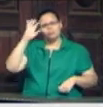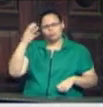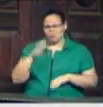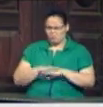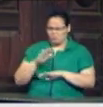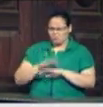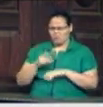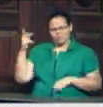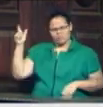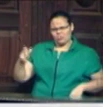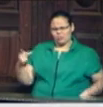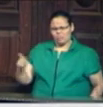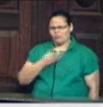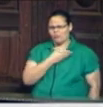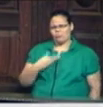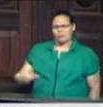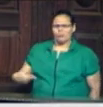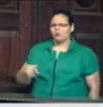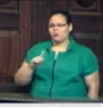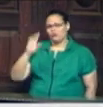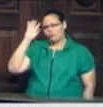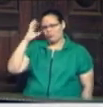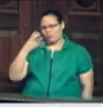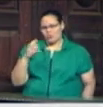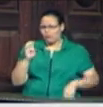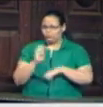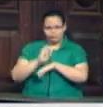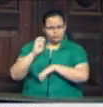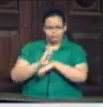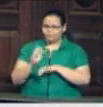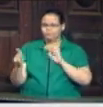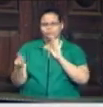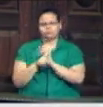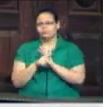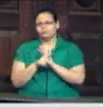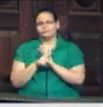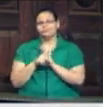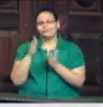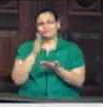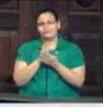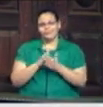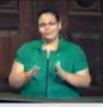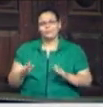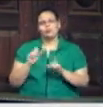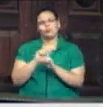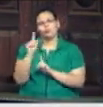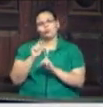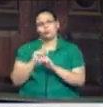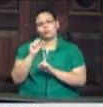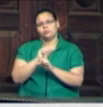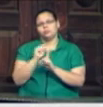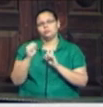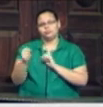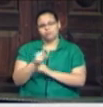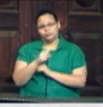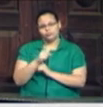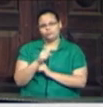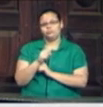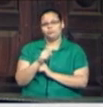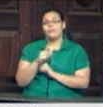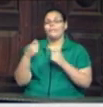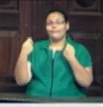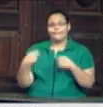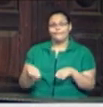governo, que não são soluções para o Estado. Acabar com o aluguel social.